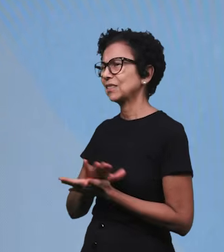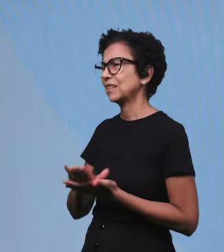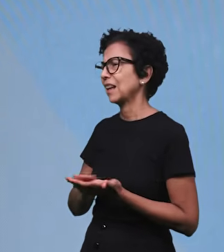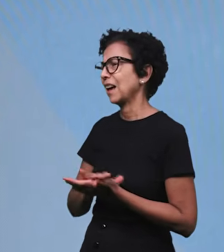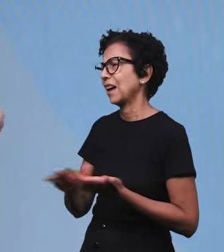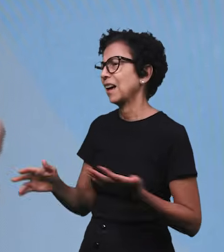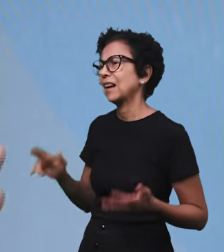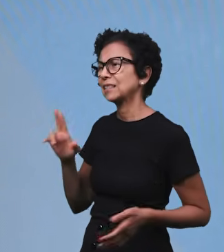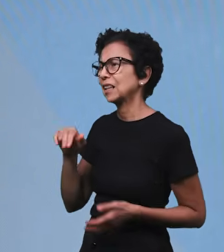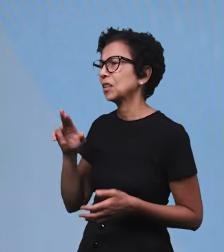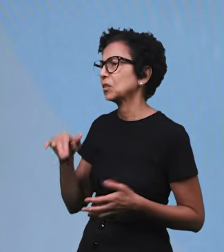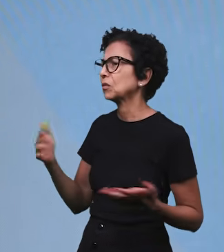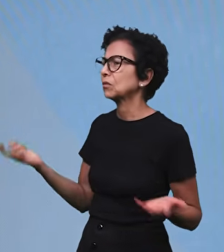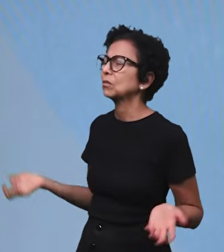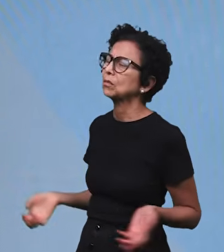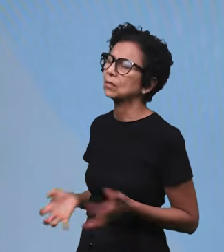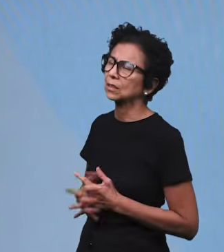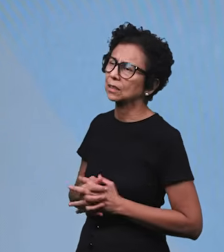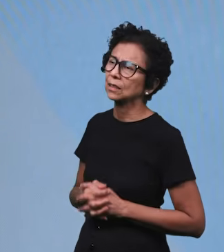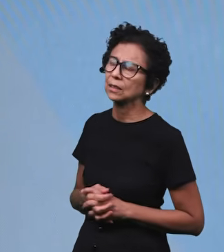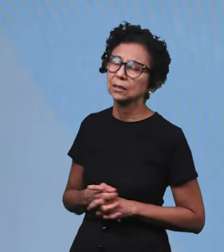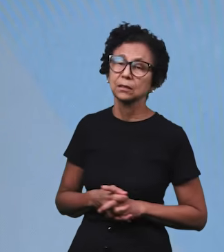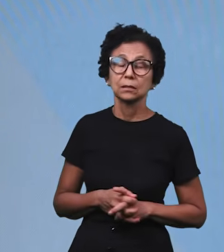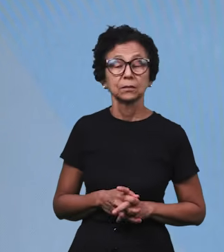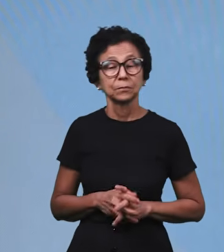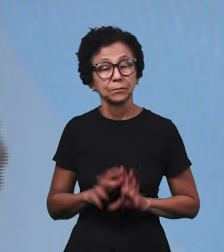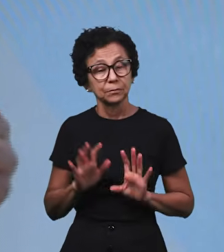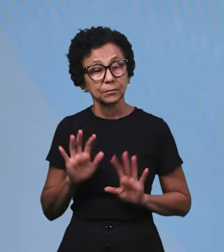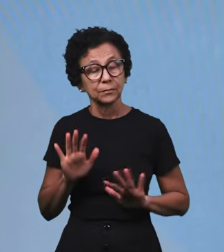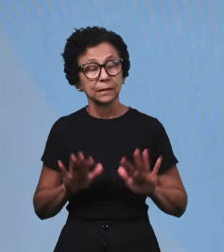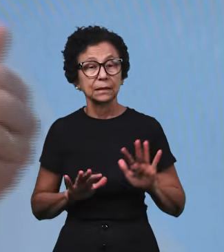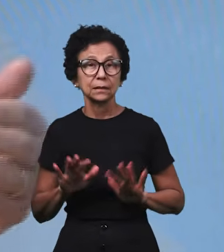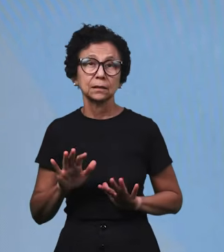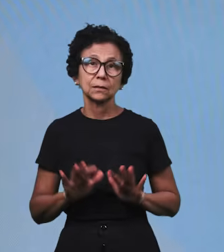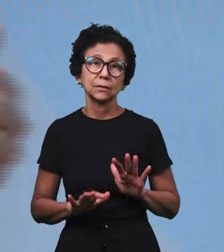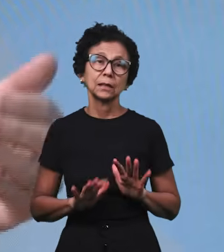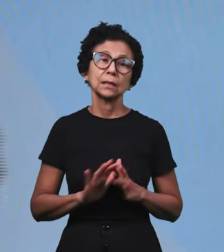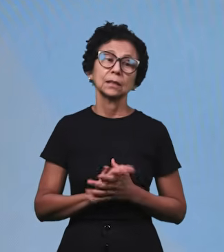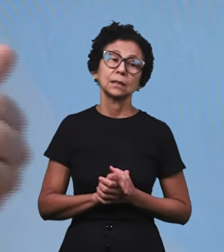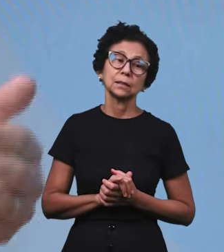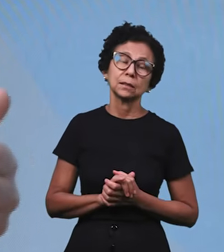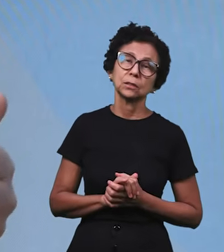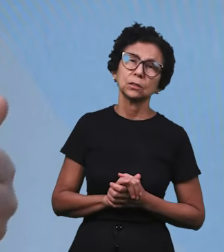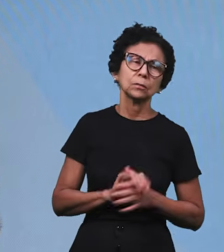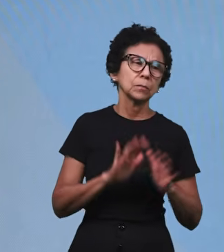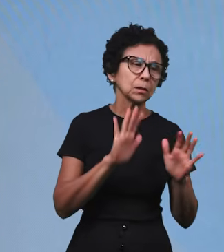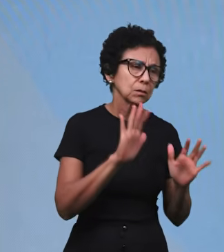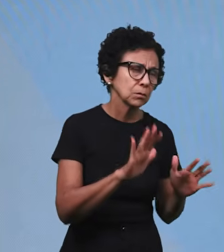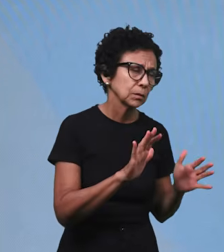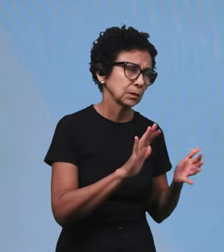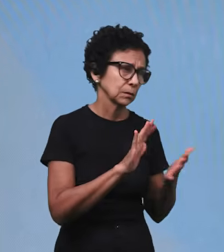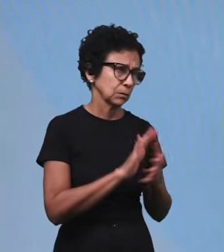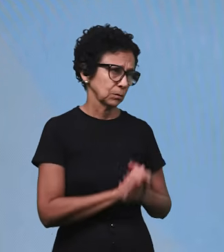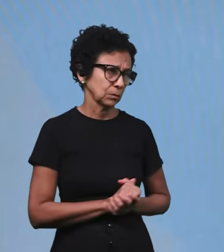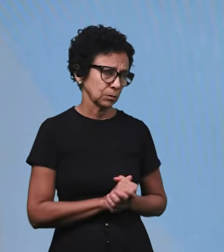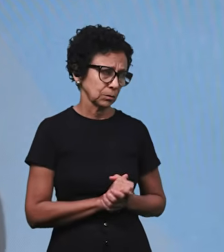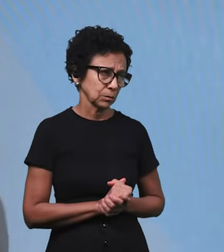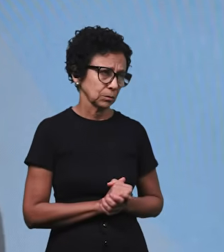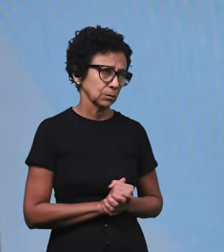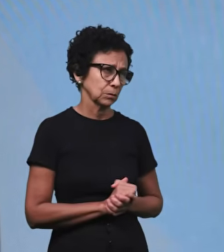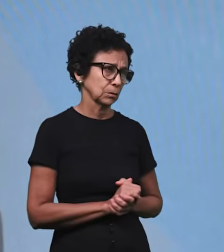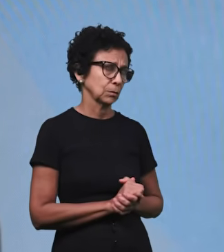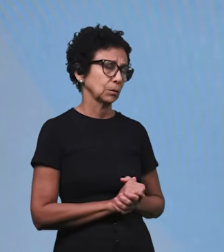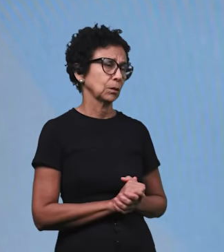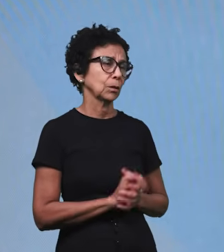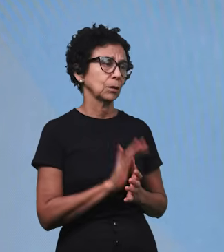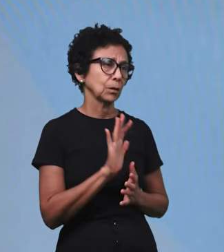não sentia nada. E às vezes a gente discute assim, argumenta com o paciente, mas olha só, isso aqui no futuro